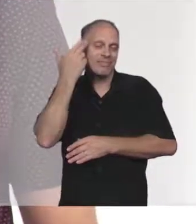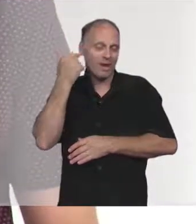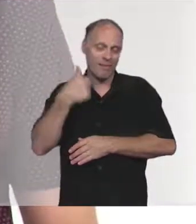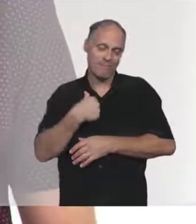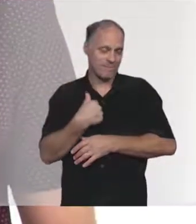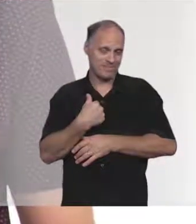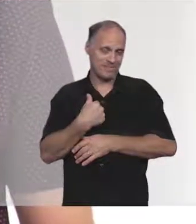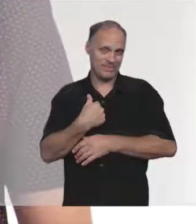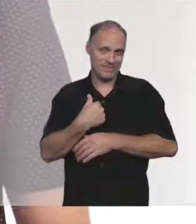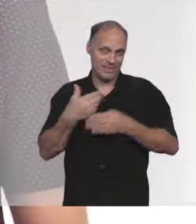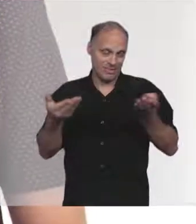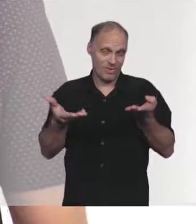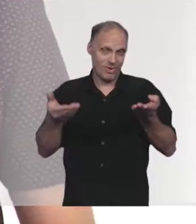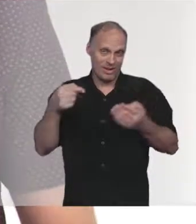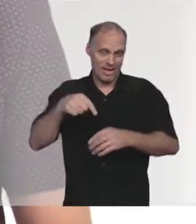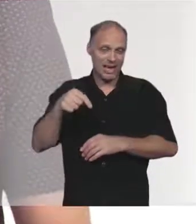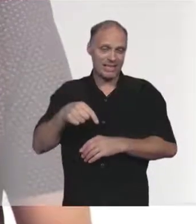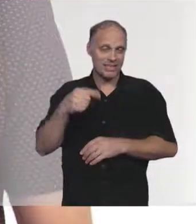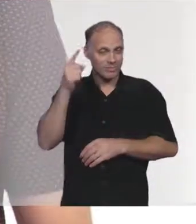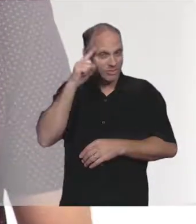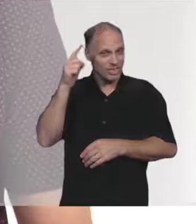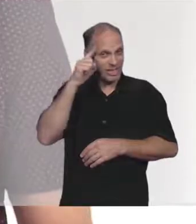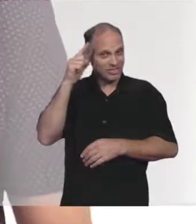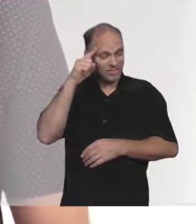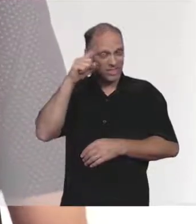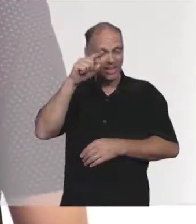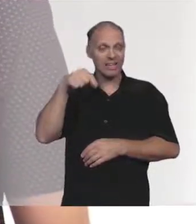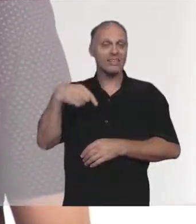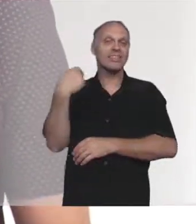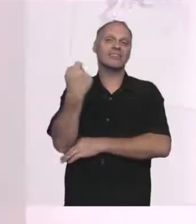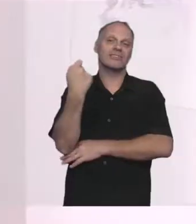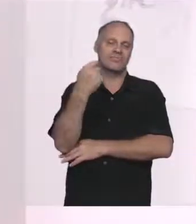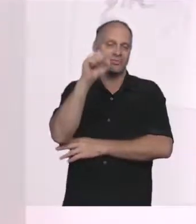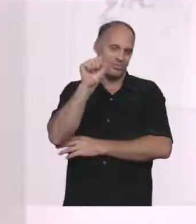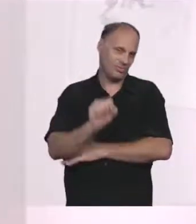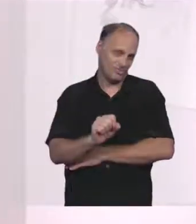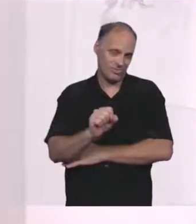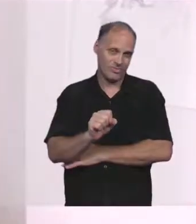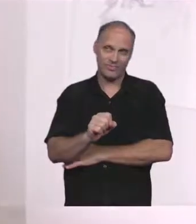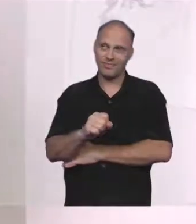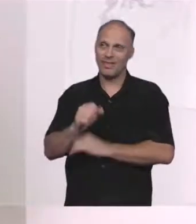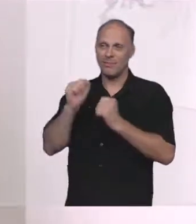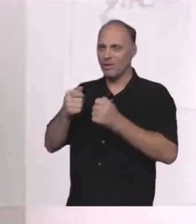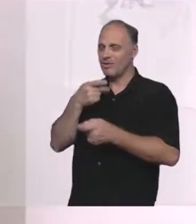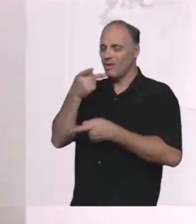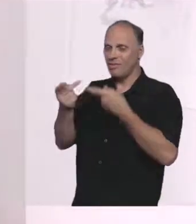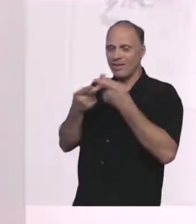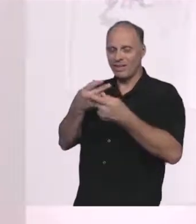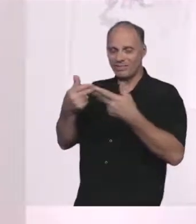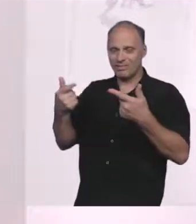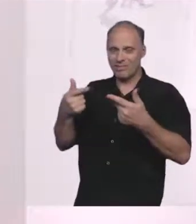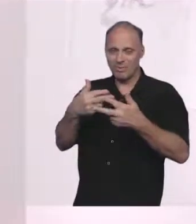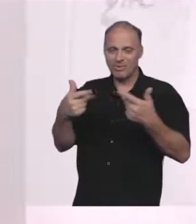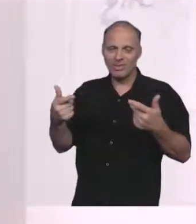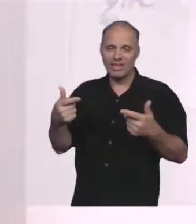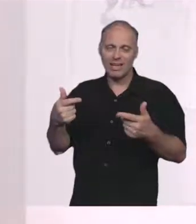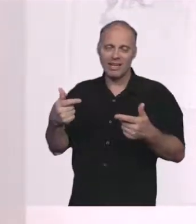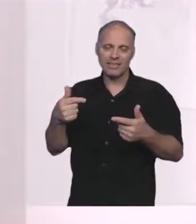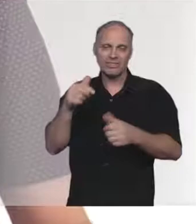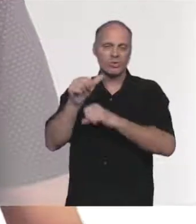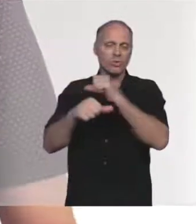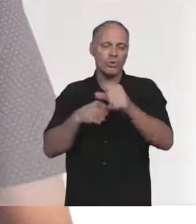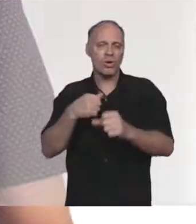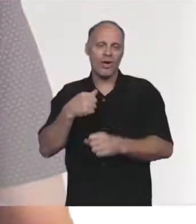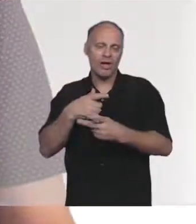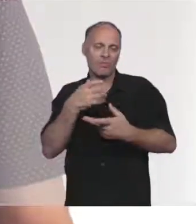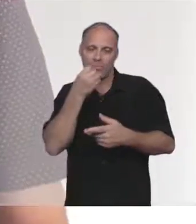natural agora para mim, né? Agora o dia a dia no Sul novamente, Posso né? dizer que é um refúgio do artista, então. Então isso aqui